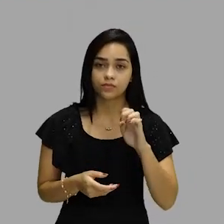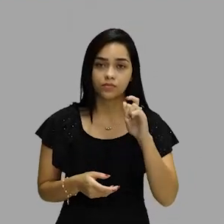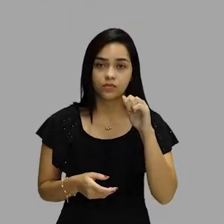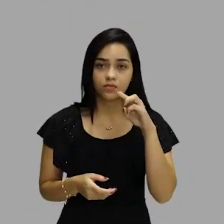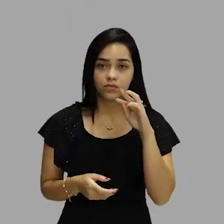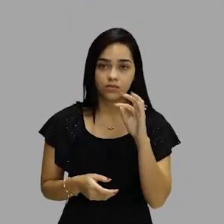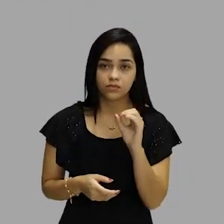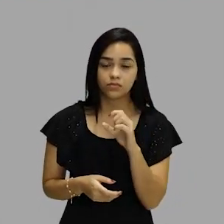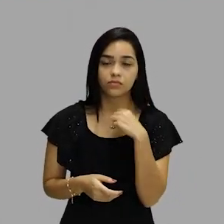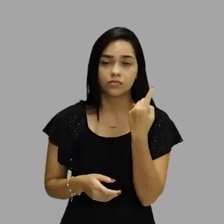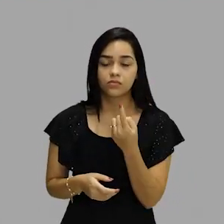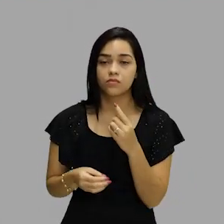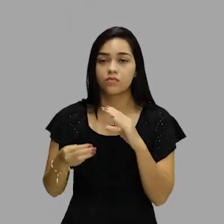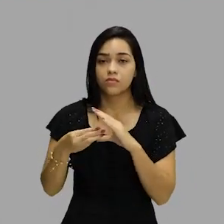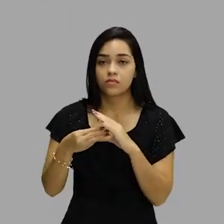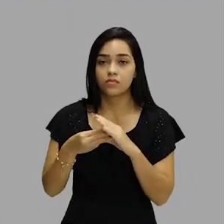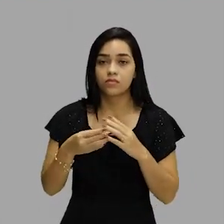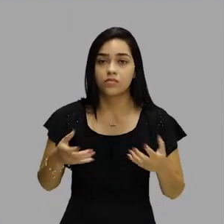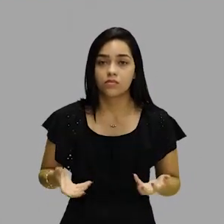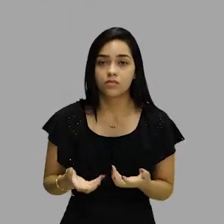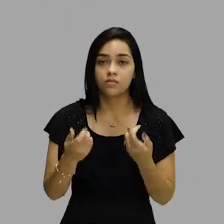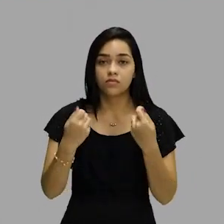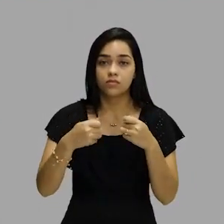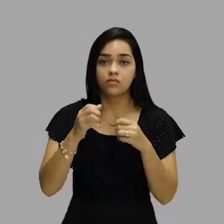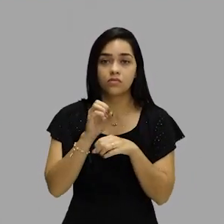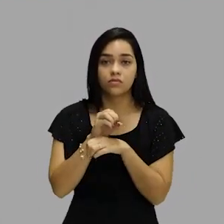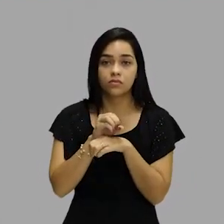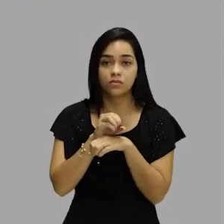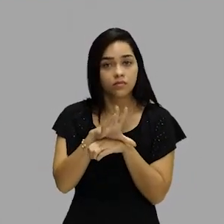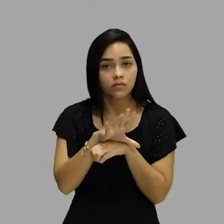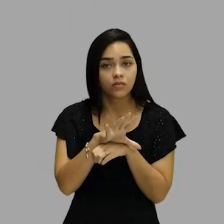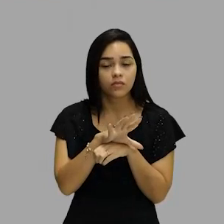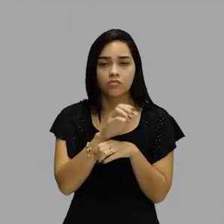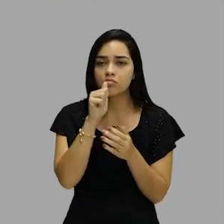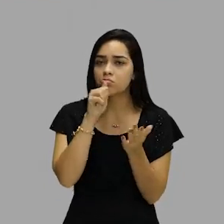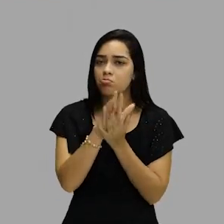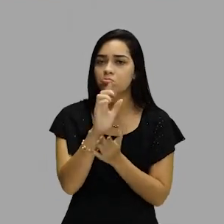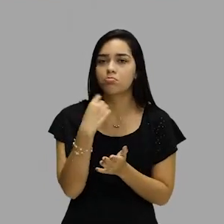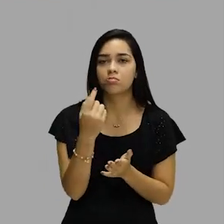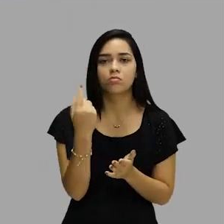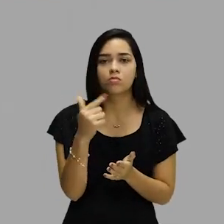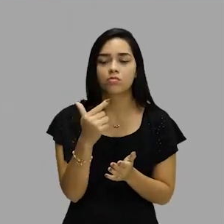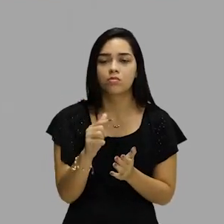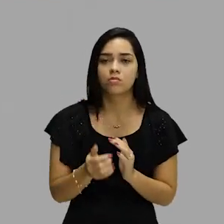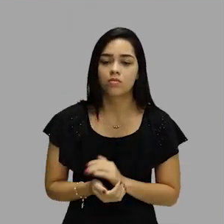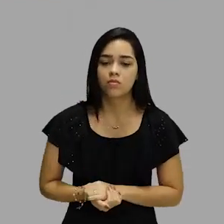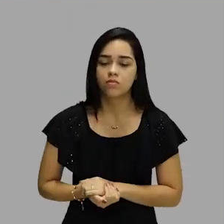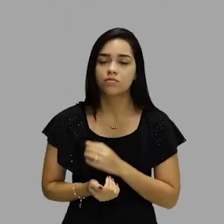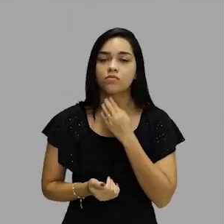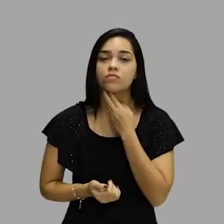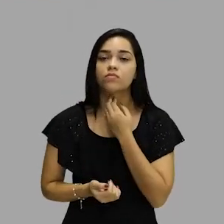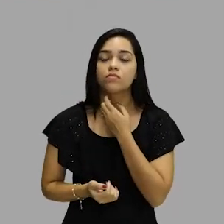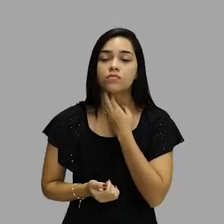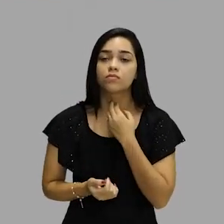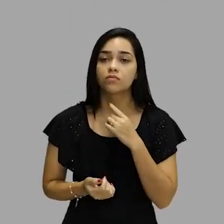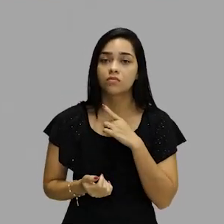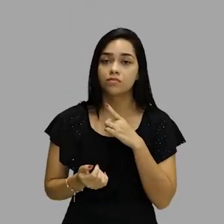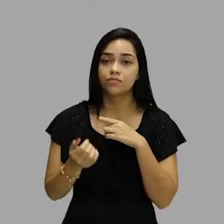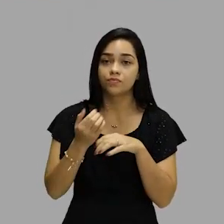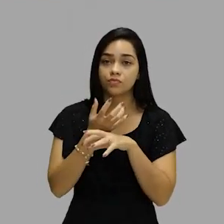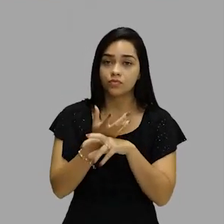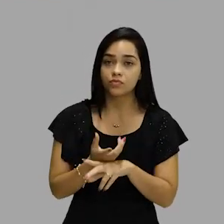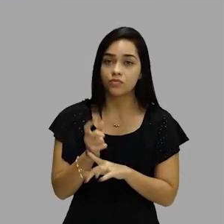as nossas células produzem que devem ser eliminados, que não servem para nós. Então, nessa camada externa do músculo, nós temos